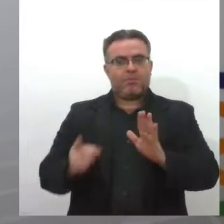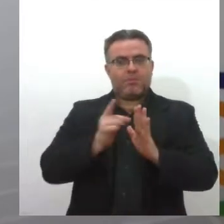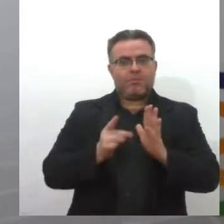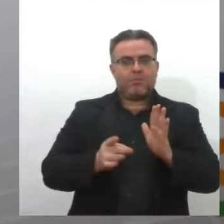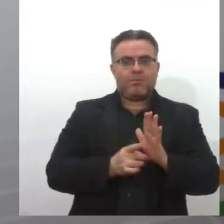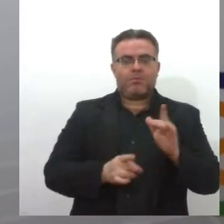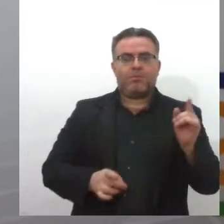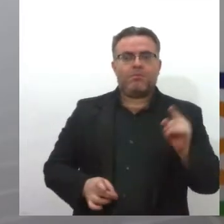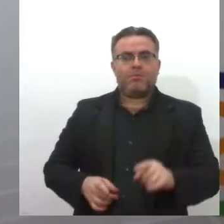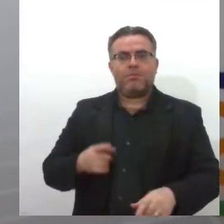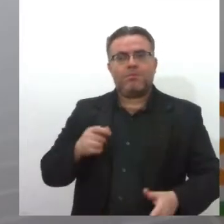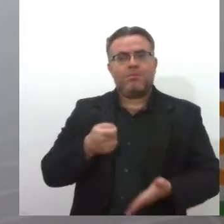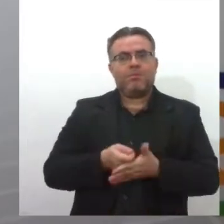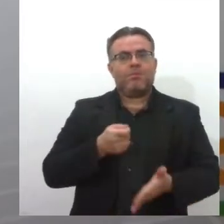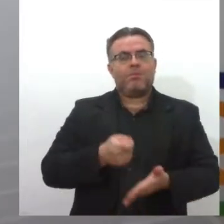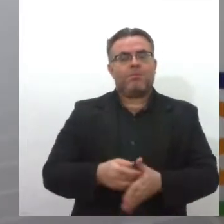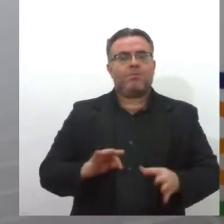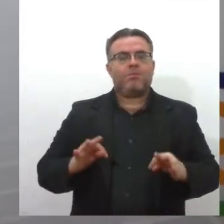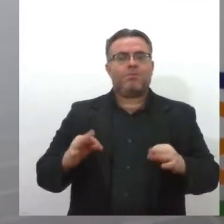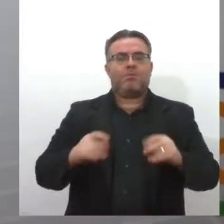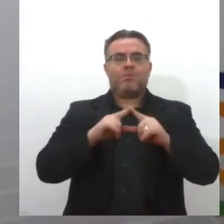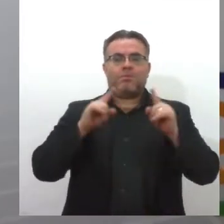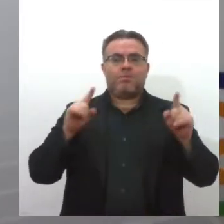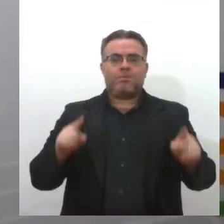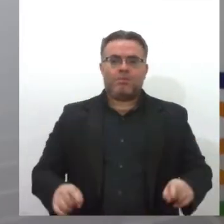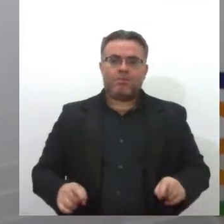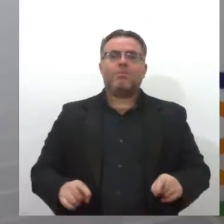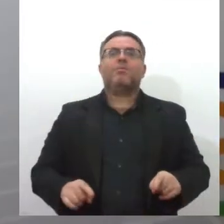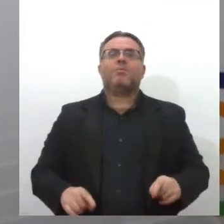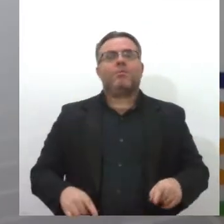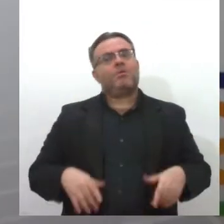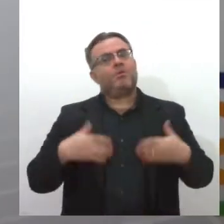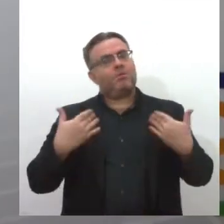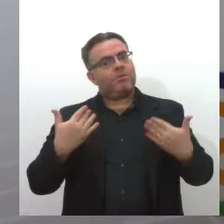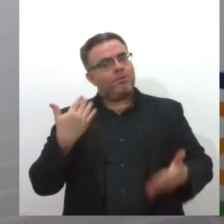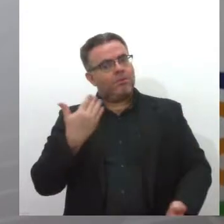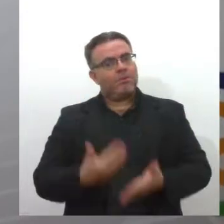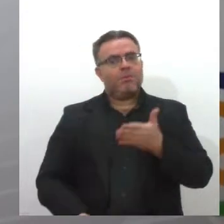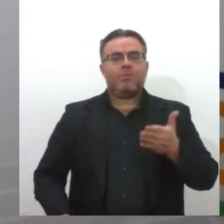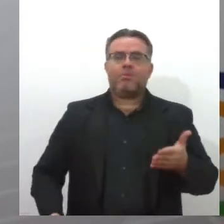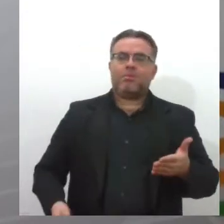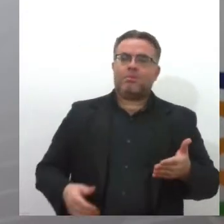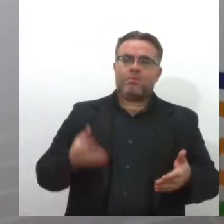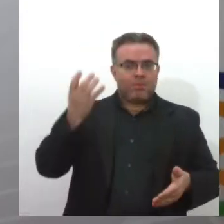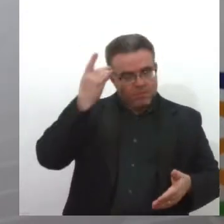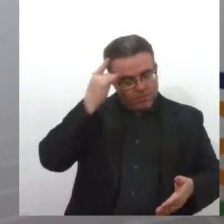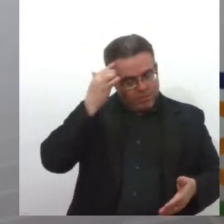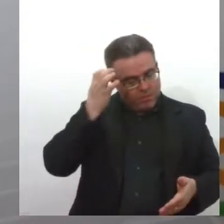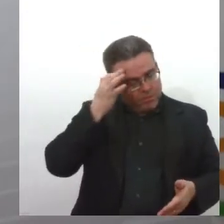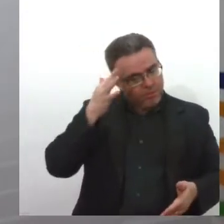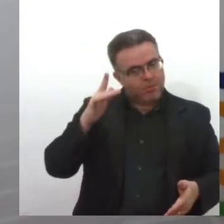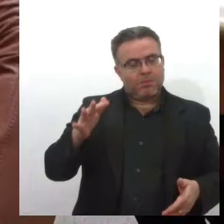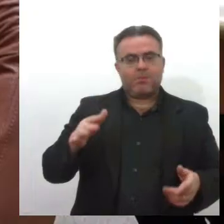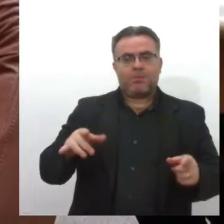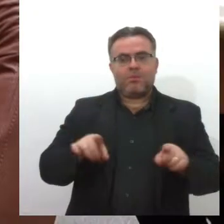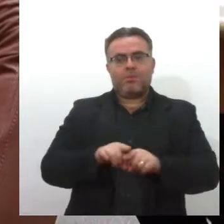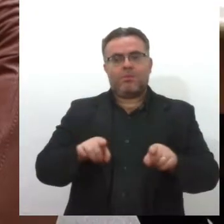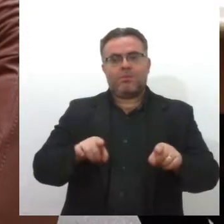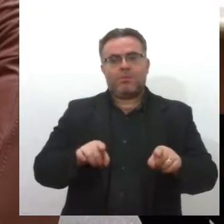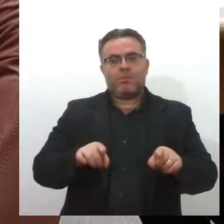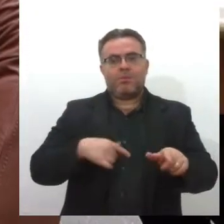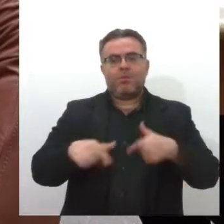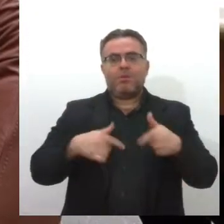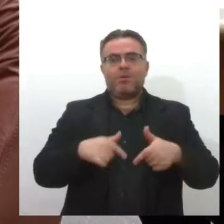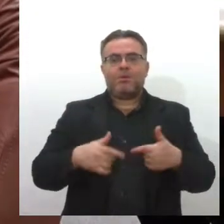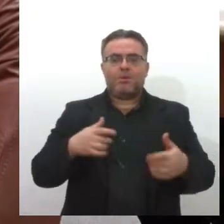Advaldo Nogueira, que obriga os servidores a tomar vacina sob pena de perderem seus dias trabalhados e sob pena de perderem seus empregos. O município